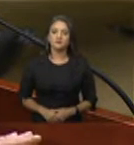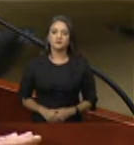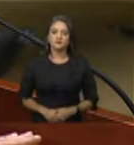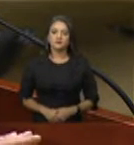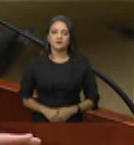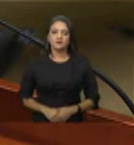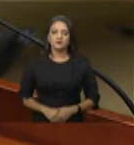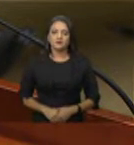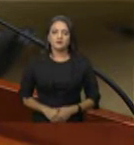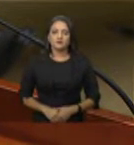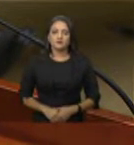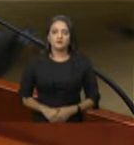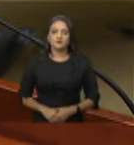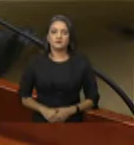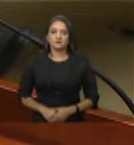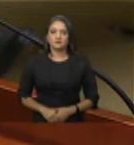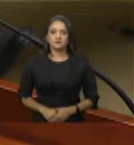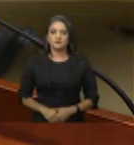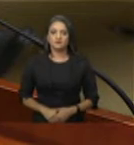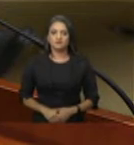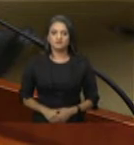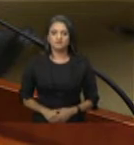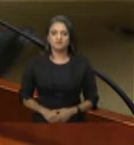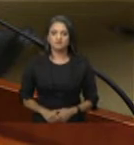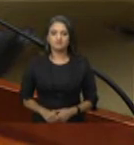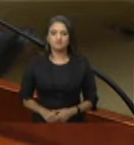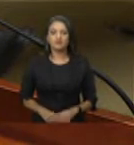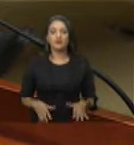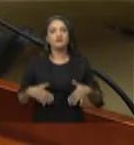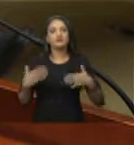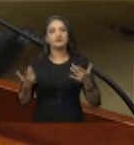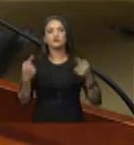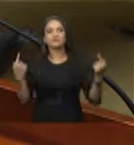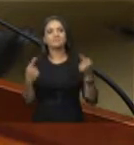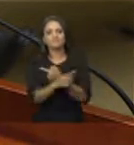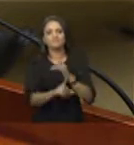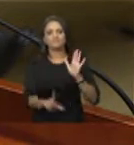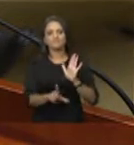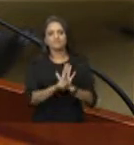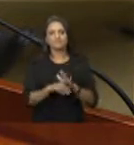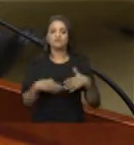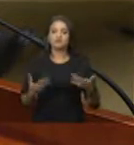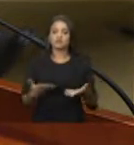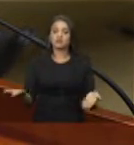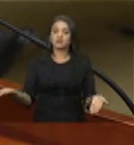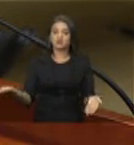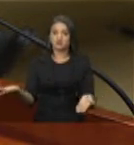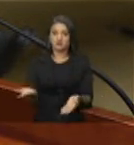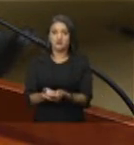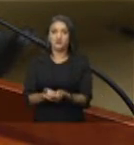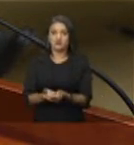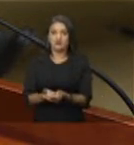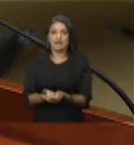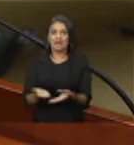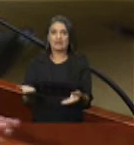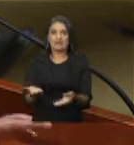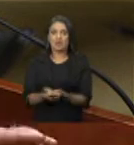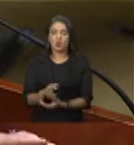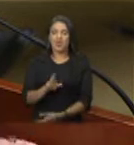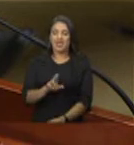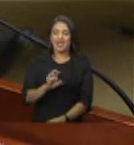inexistência pois de ofensa literal de Exposição de lei essa ação rescisória não tem cabimento